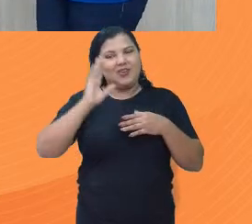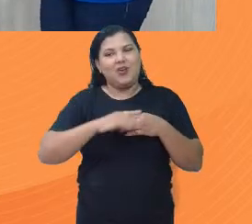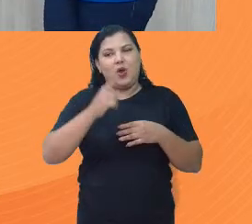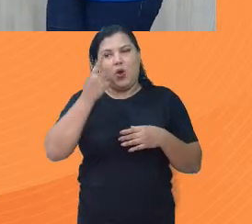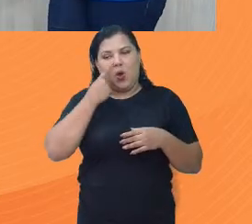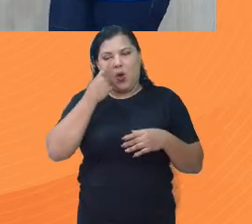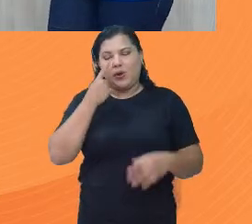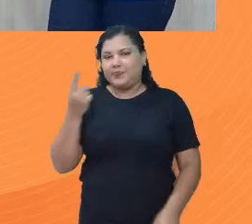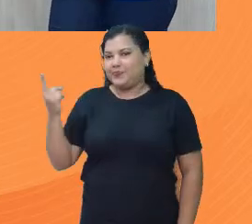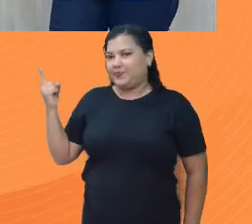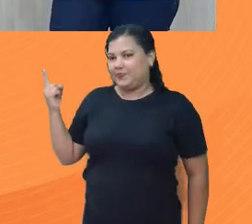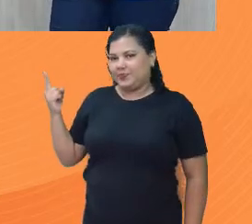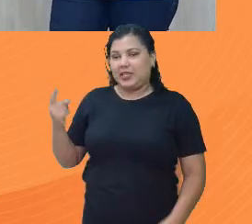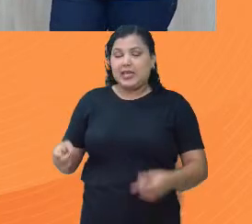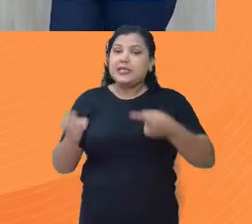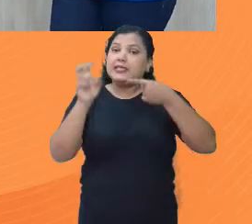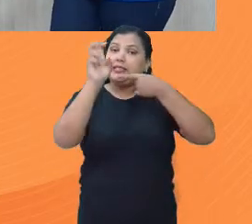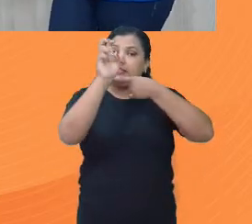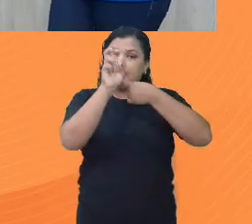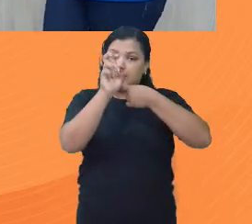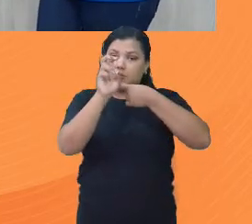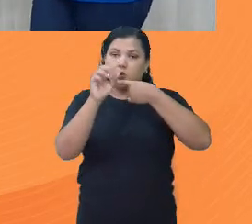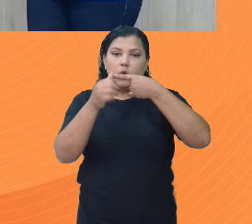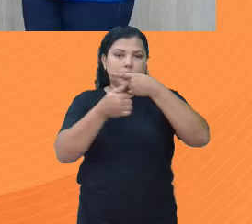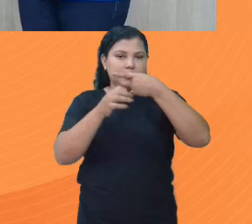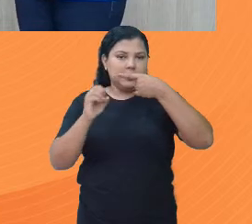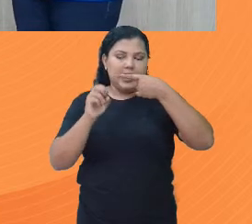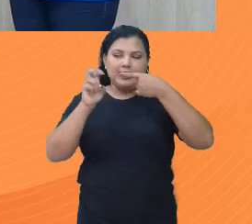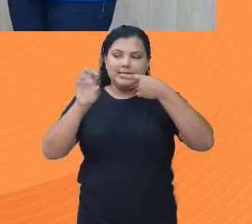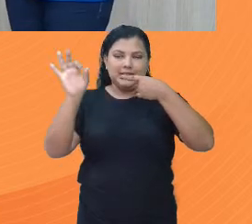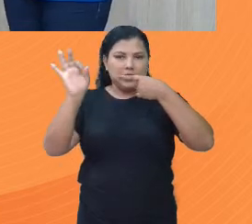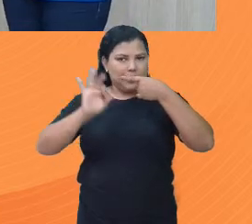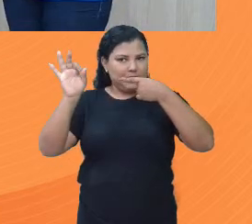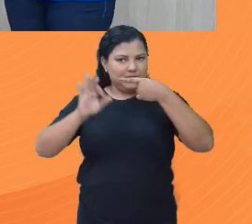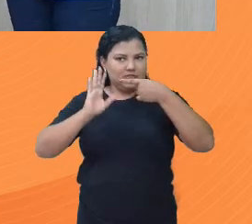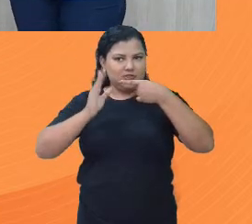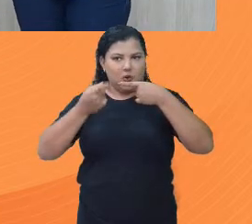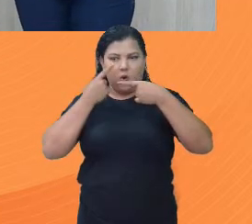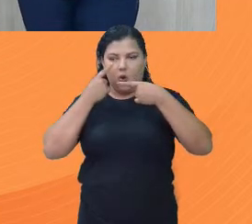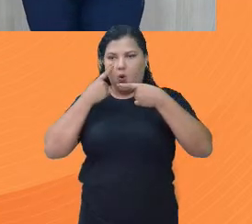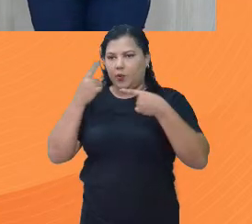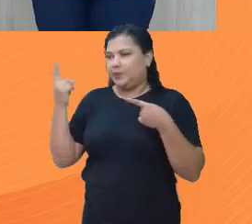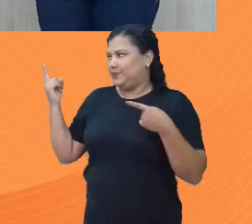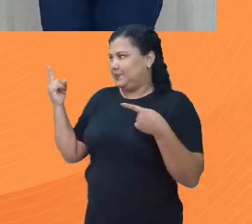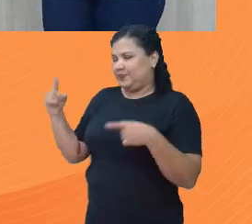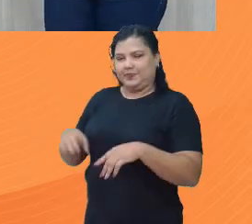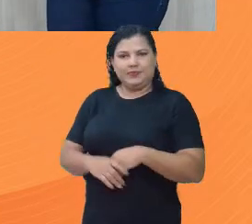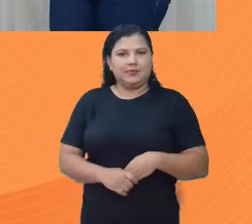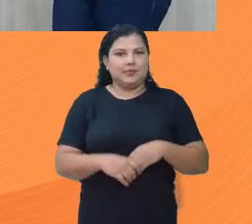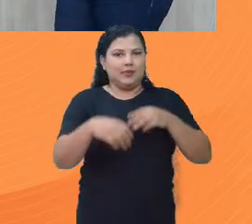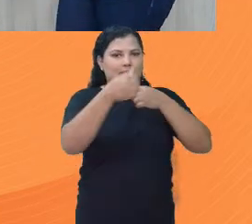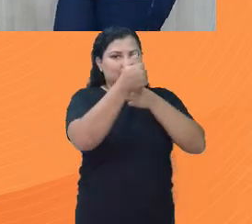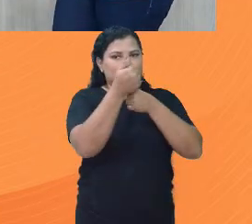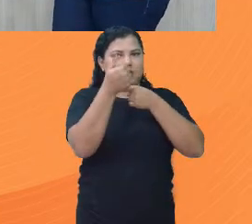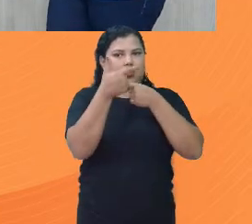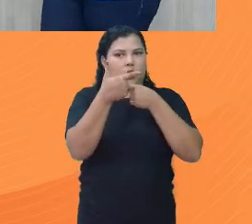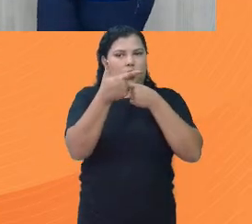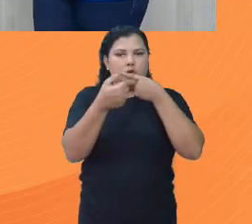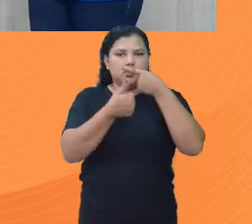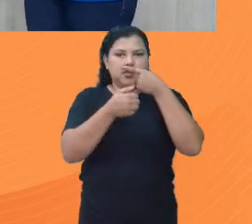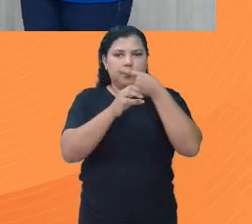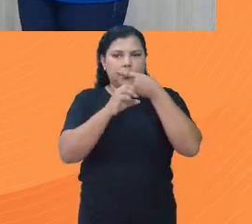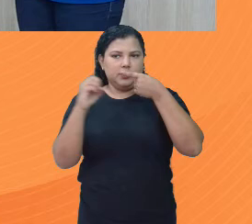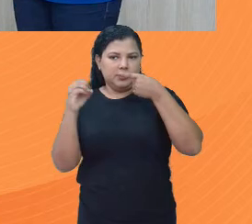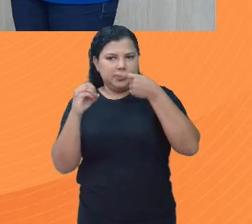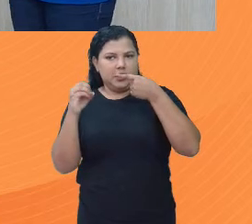representando aí 5%, tá certo? Já dei o spoiler do próximo, né, gente? Apareceu aí o 12%, 12